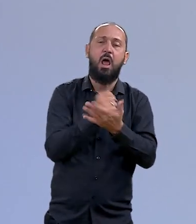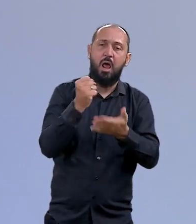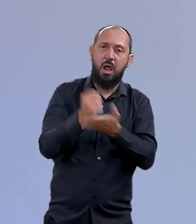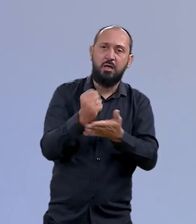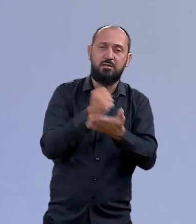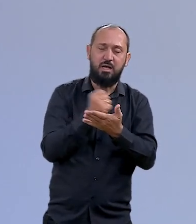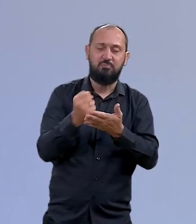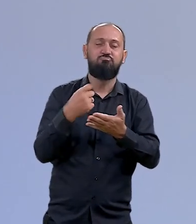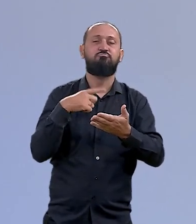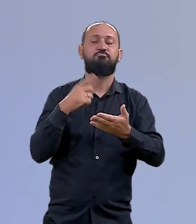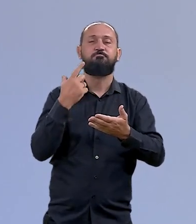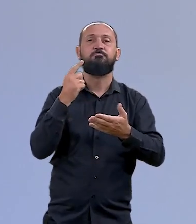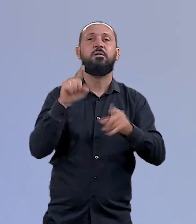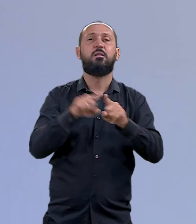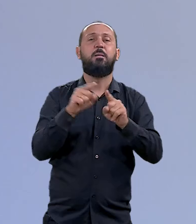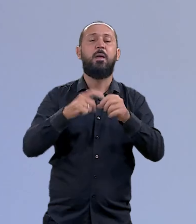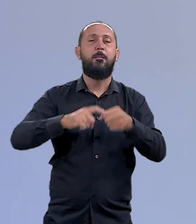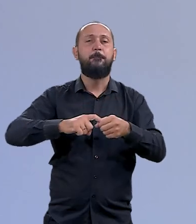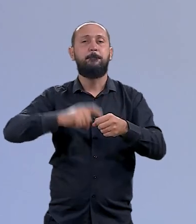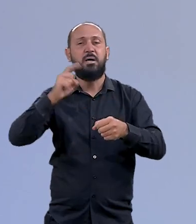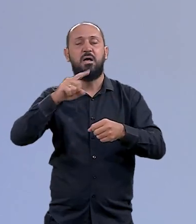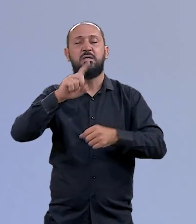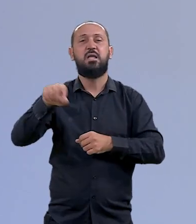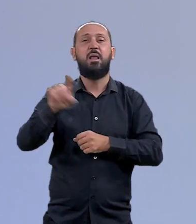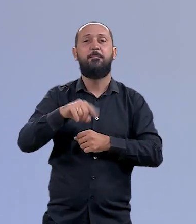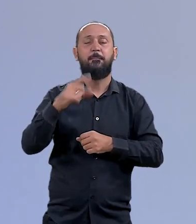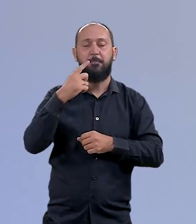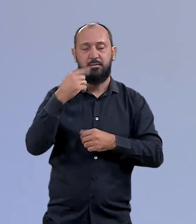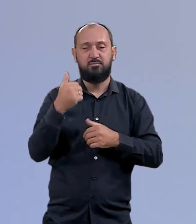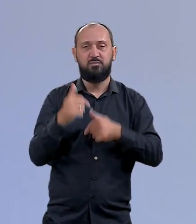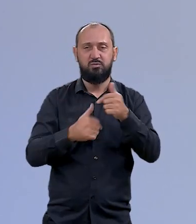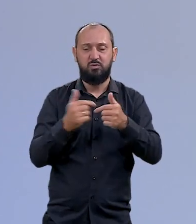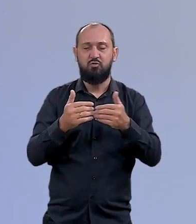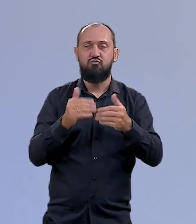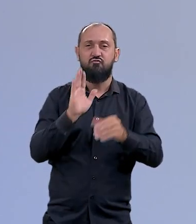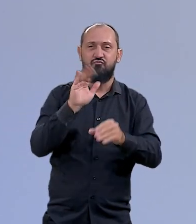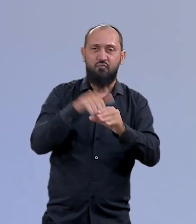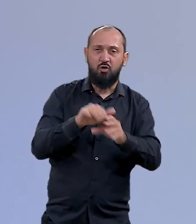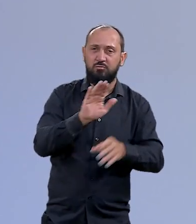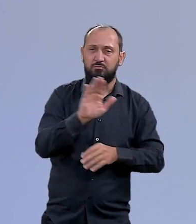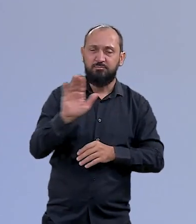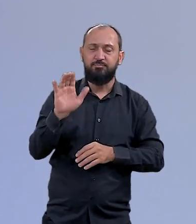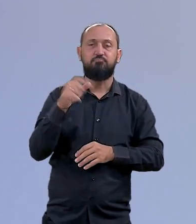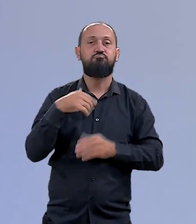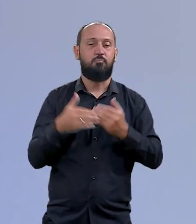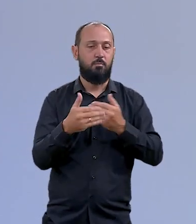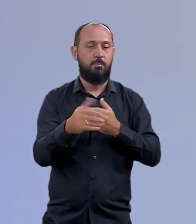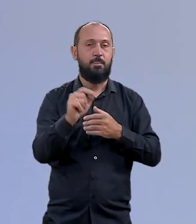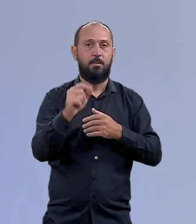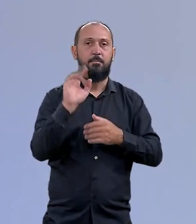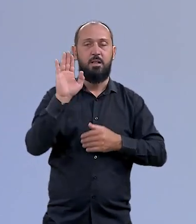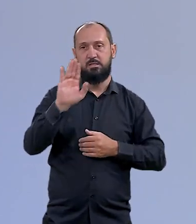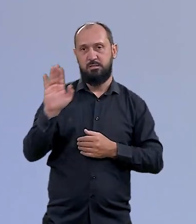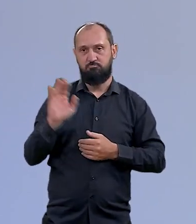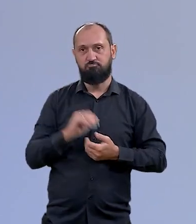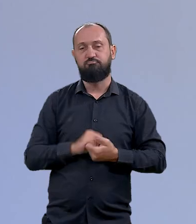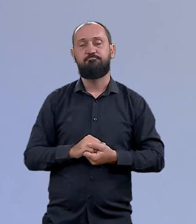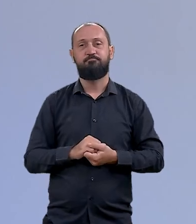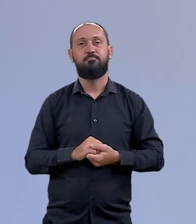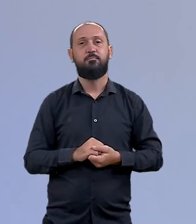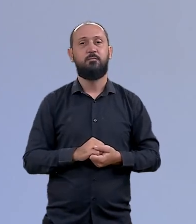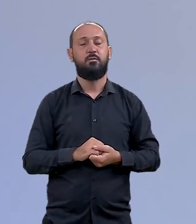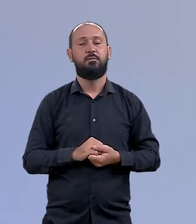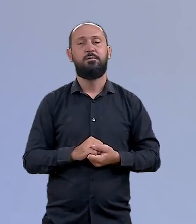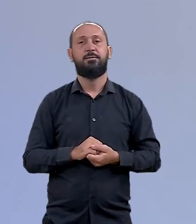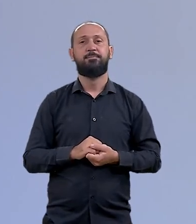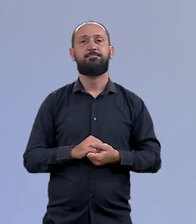parte administrativa, regulamentar todo o processo eleitoral, como também julgar os processos que digam respeito a registro de